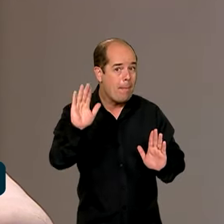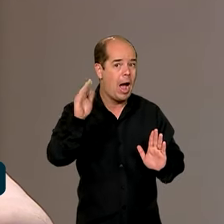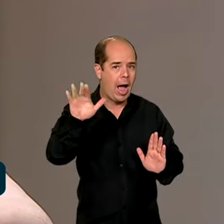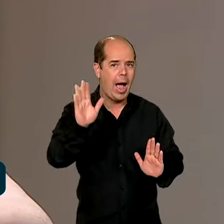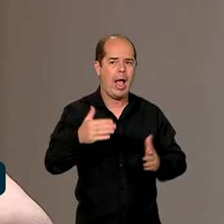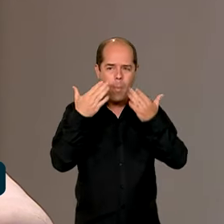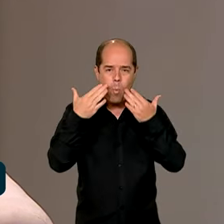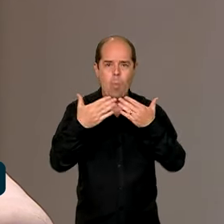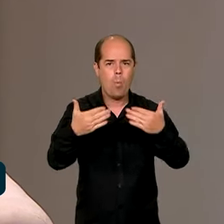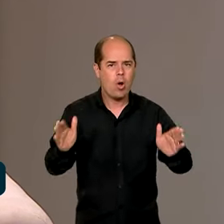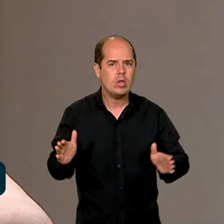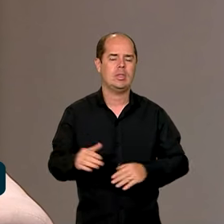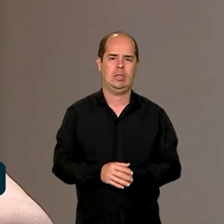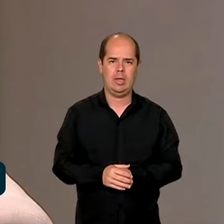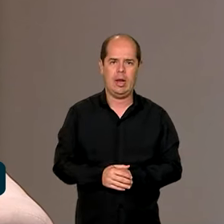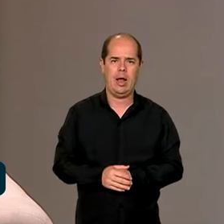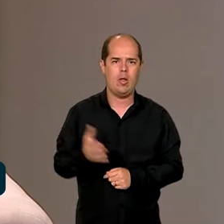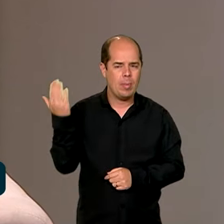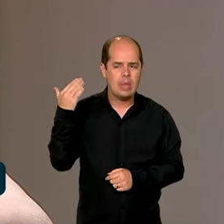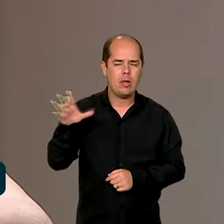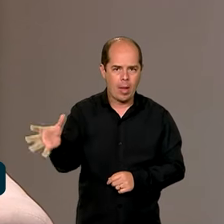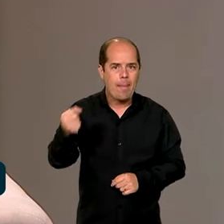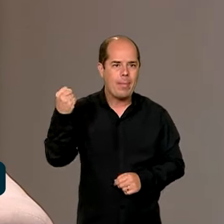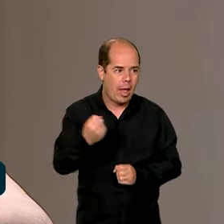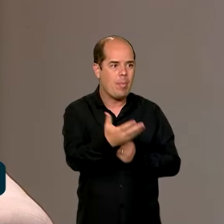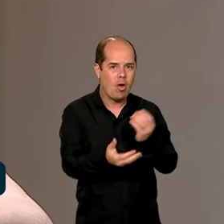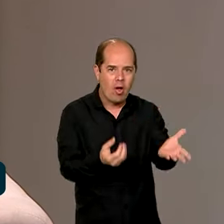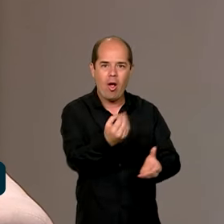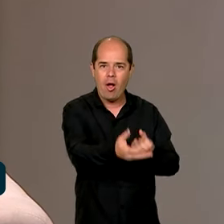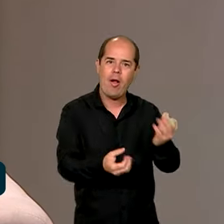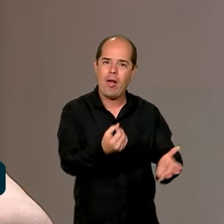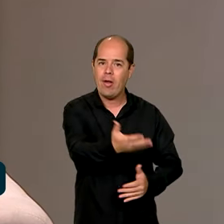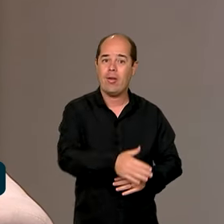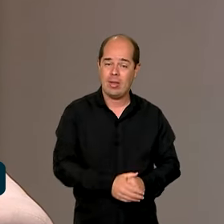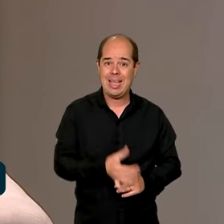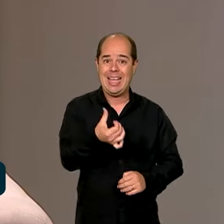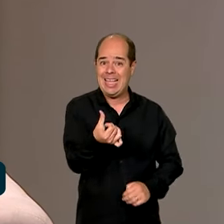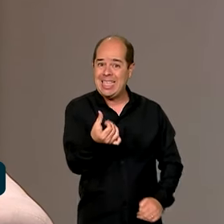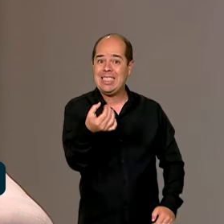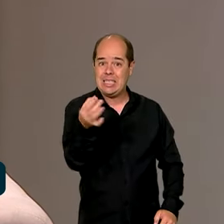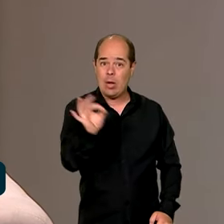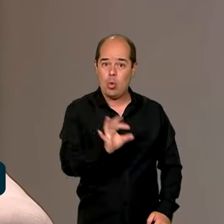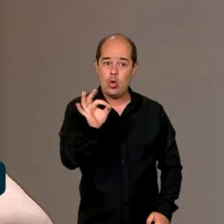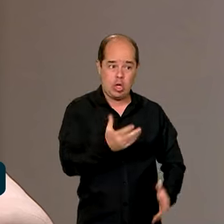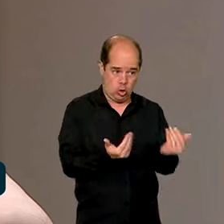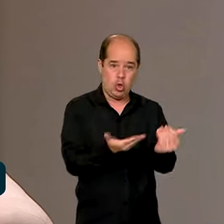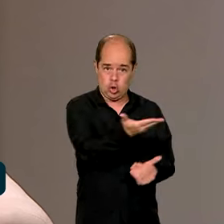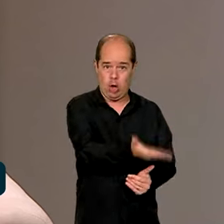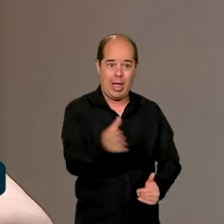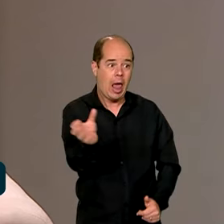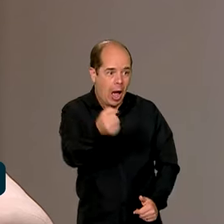premiados. Inclusive é interessante que cerca de 60% dos jovens que foram premiados